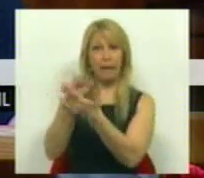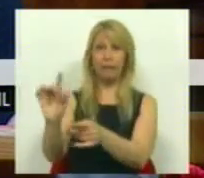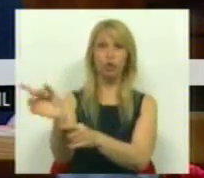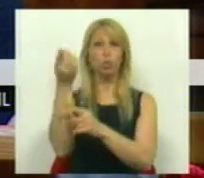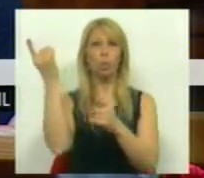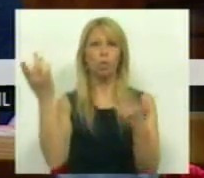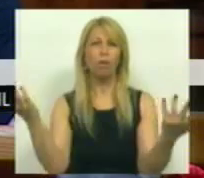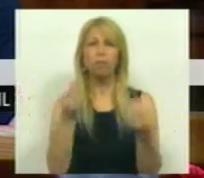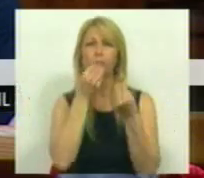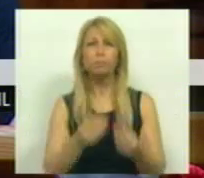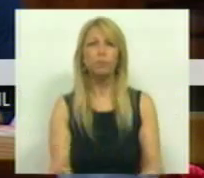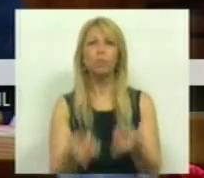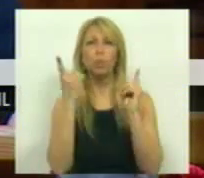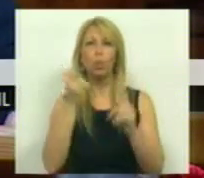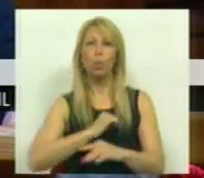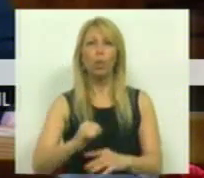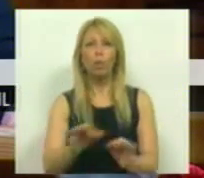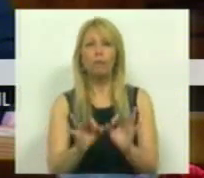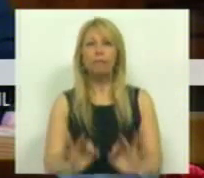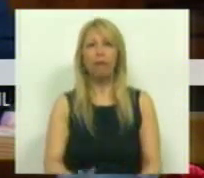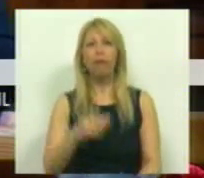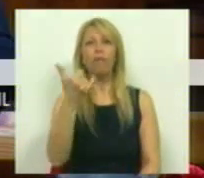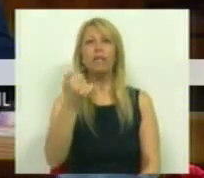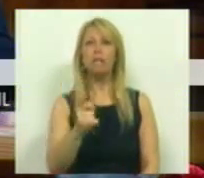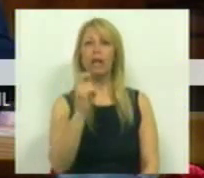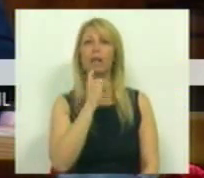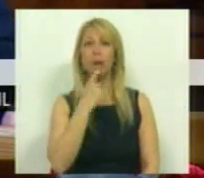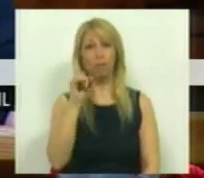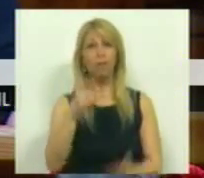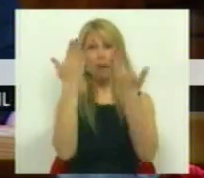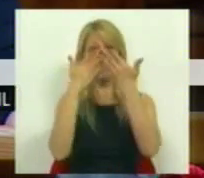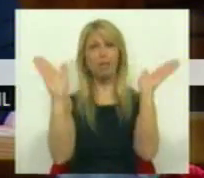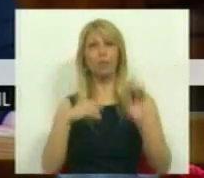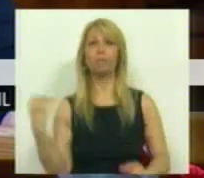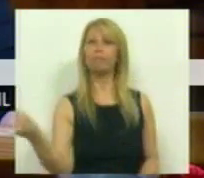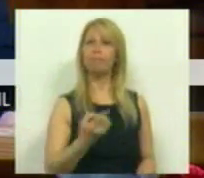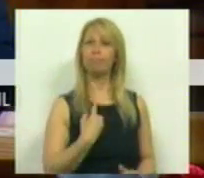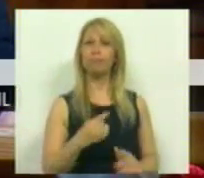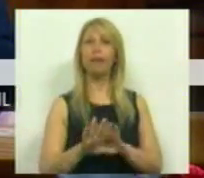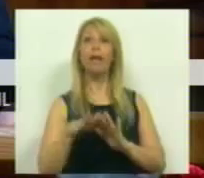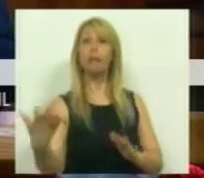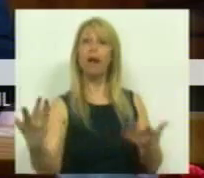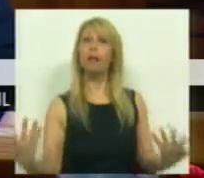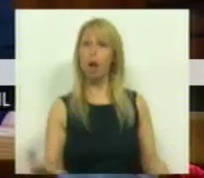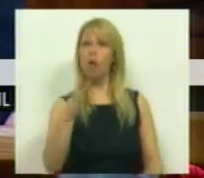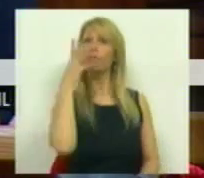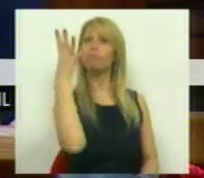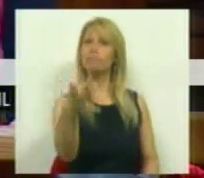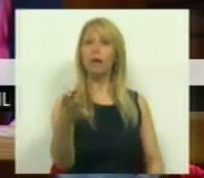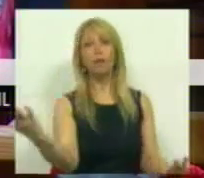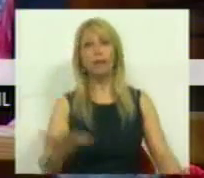baixo ataque ao 25 de Abril e à nossa democracia. A direita clama agora que,